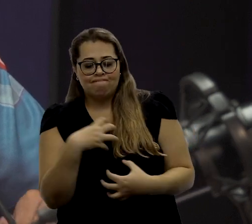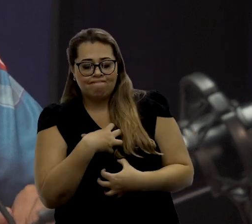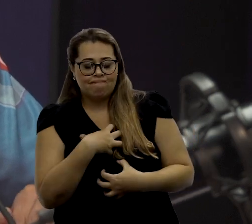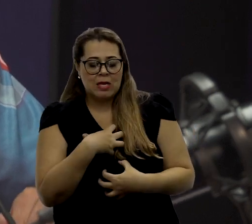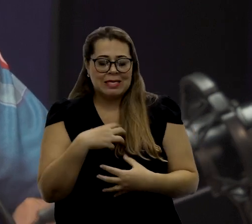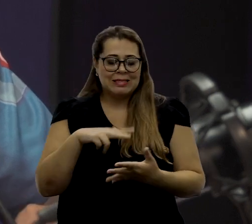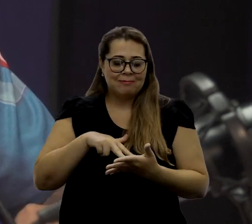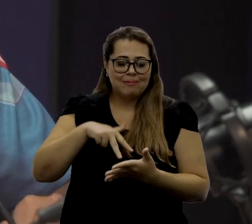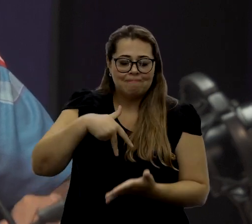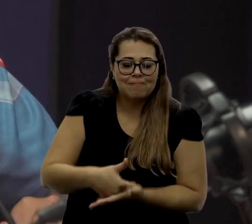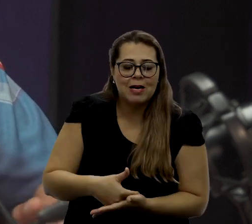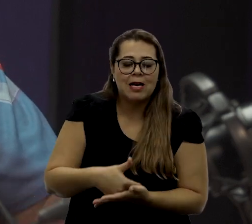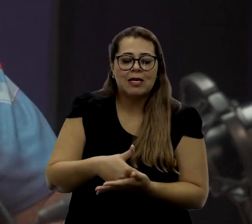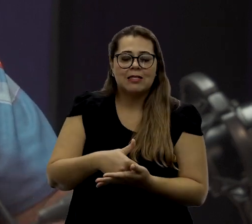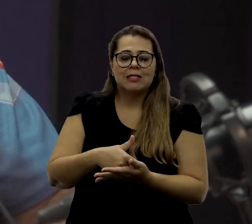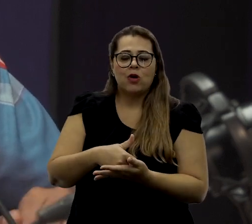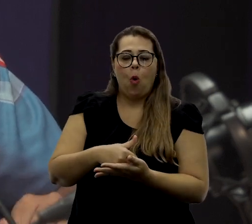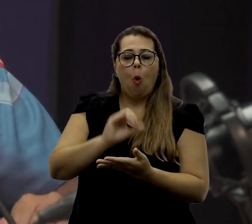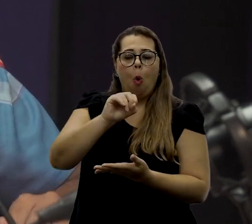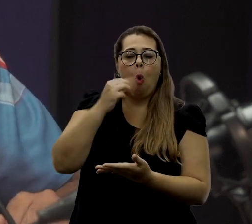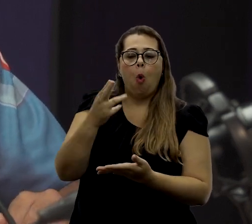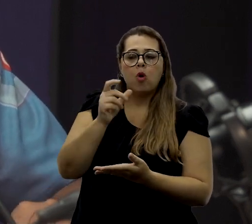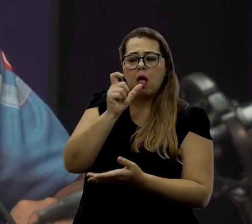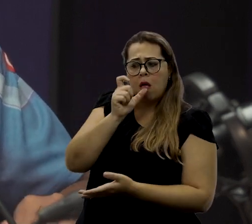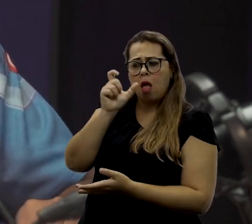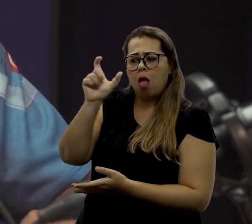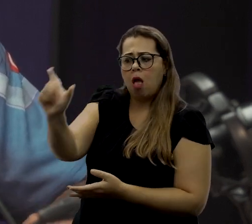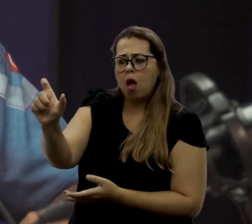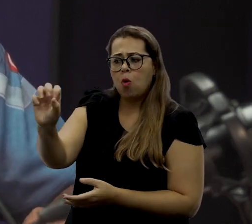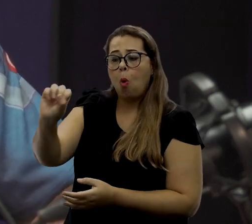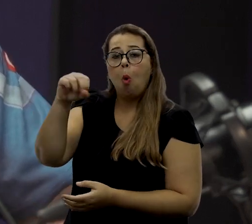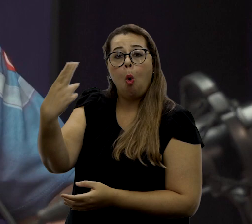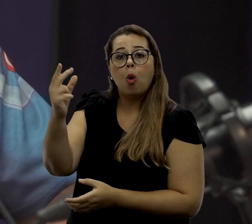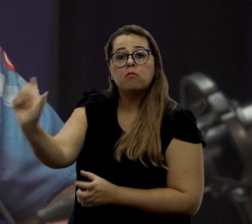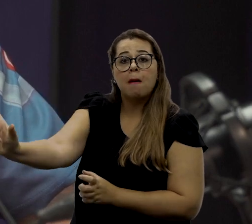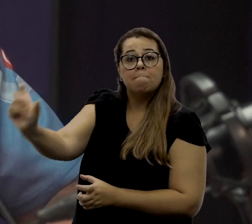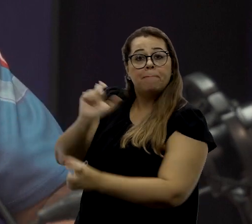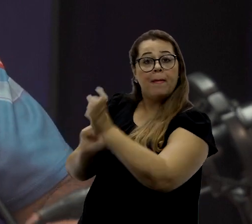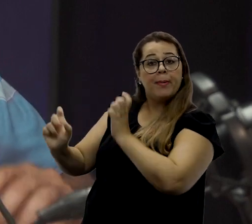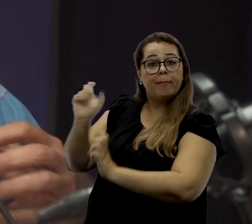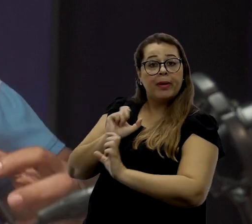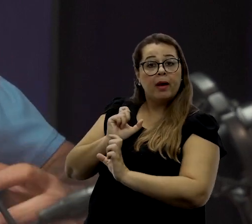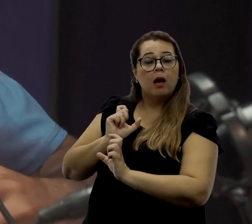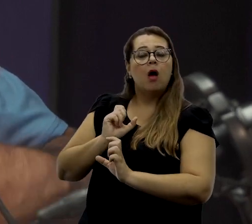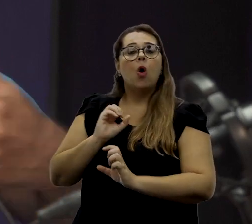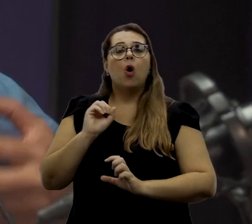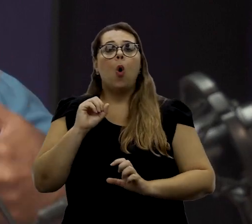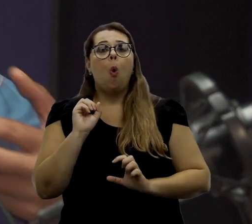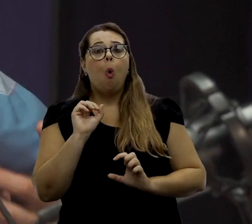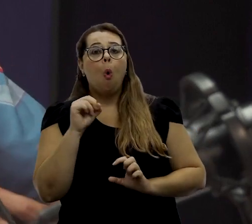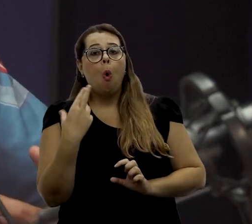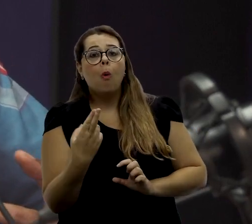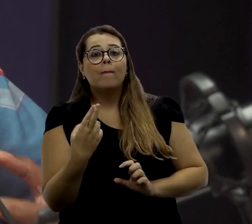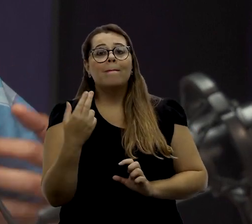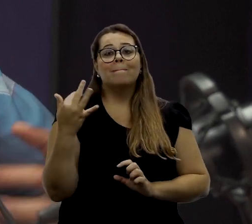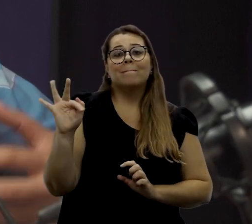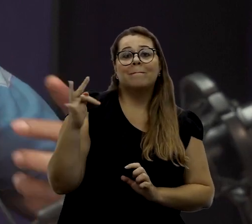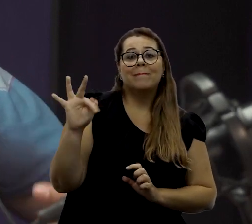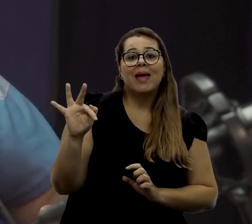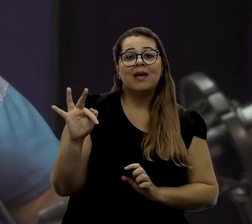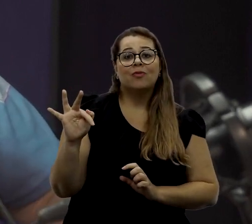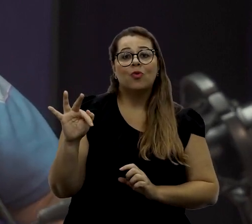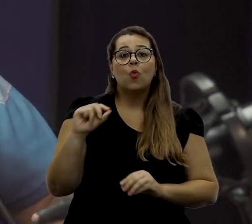cai, quando você é ofendido, quando você ofende? Como é que você lida com o medo? Se tudo isso está prejudicando o